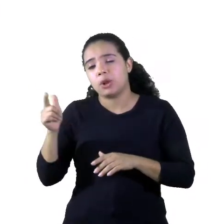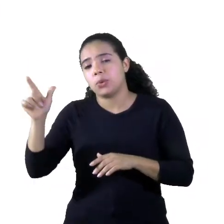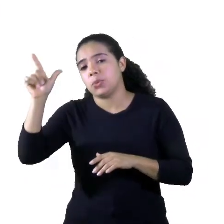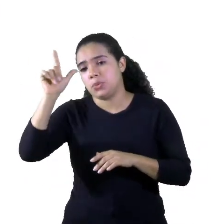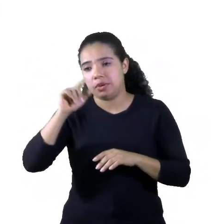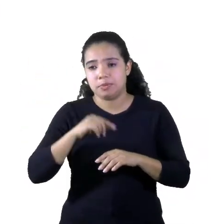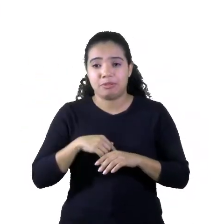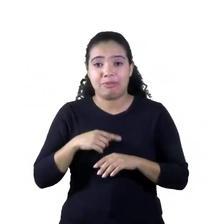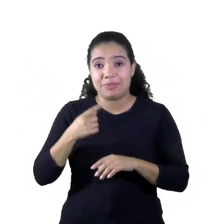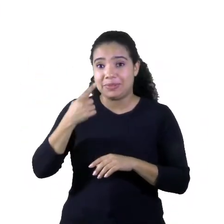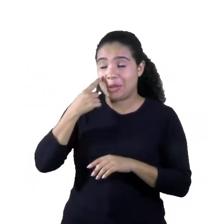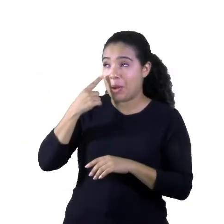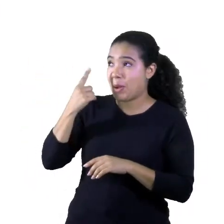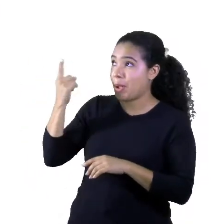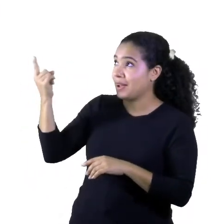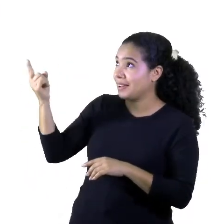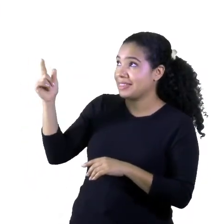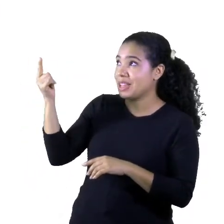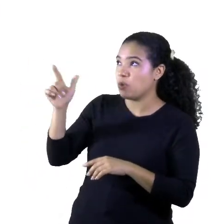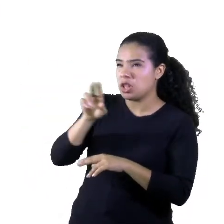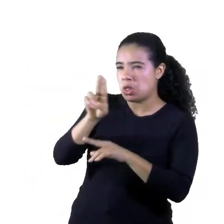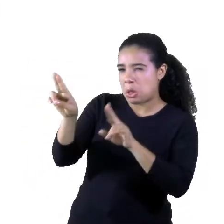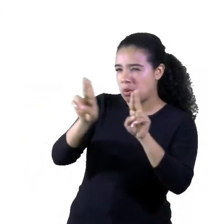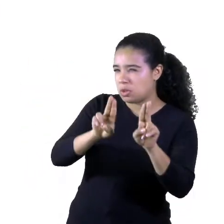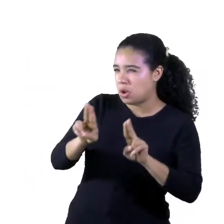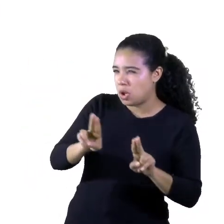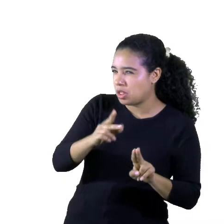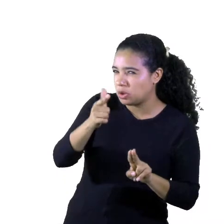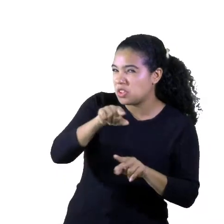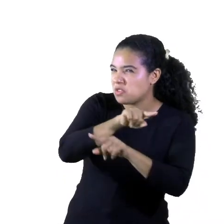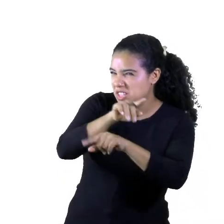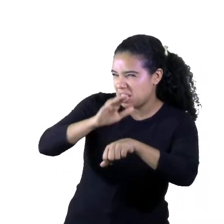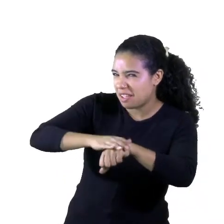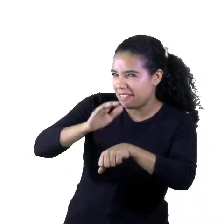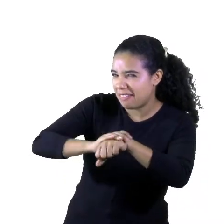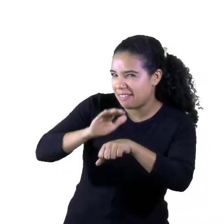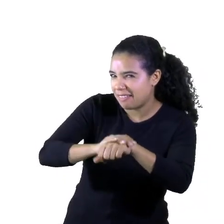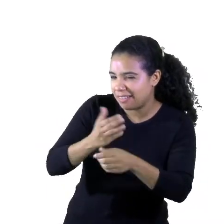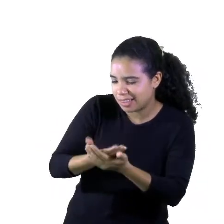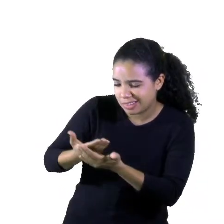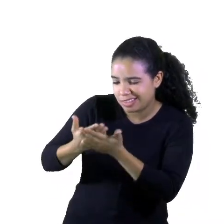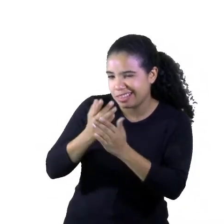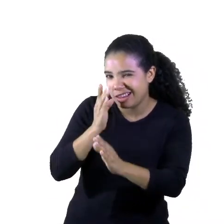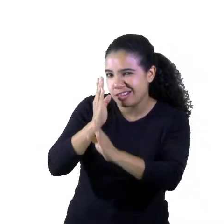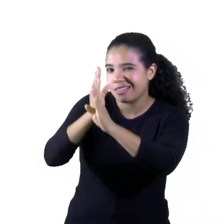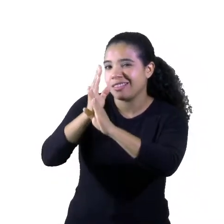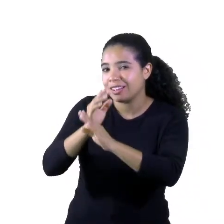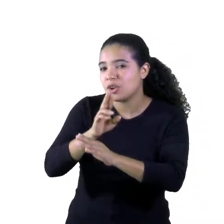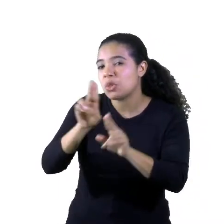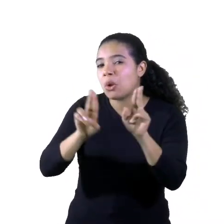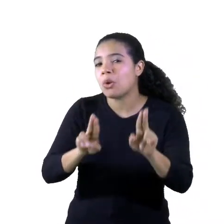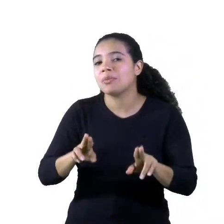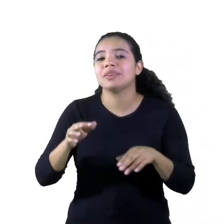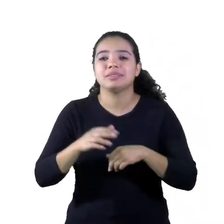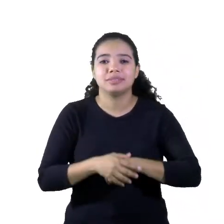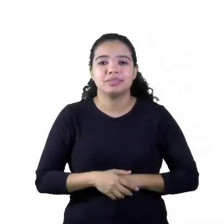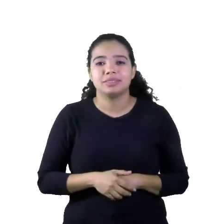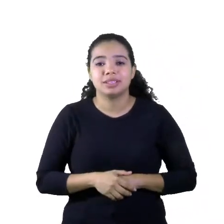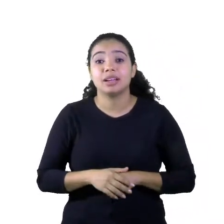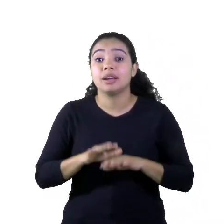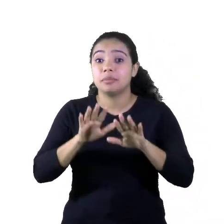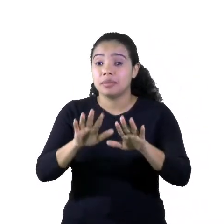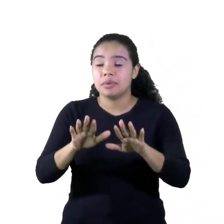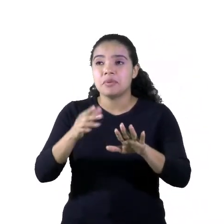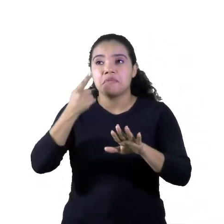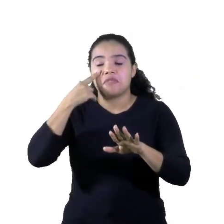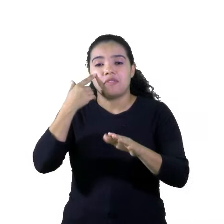aqui eu coloquei, não tem o nome dos territórios e você vai ter que estudar, encontrar, identificar quem são eles. Mas vamos lá. Na aula a